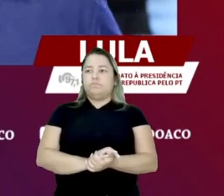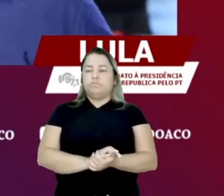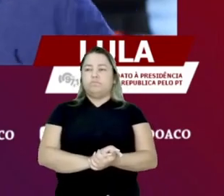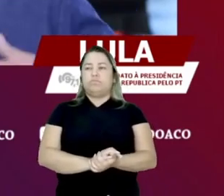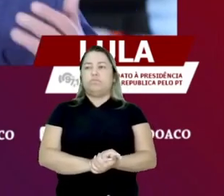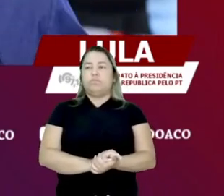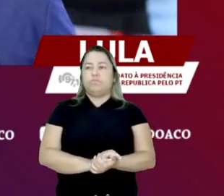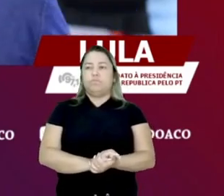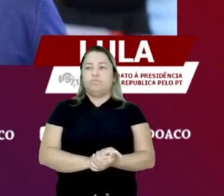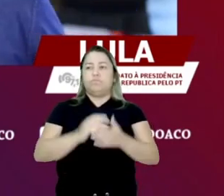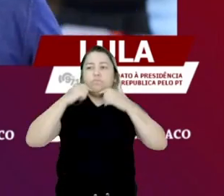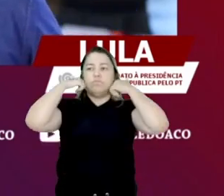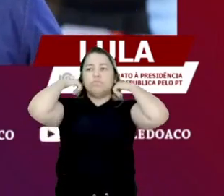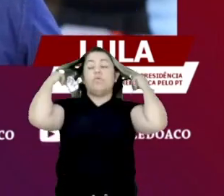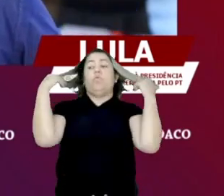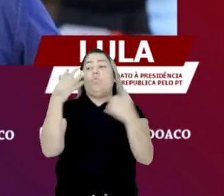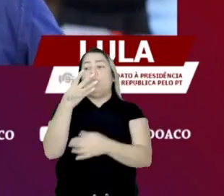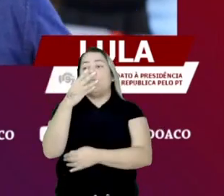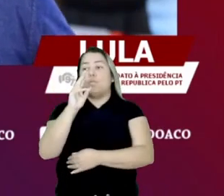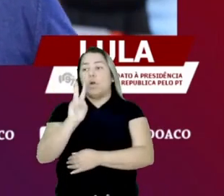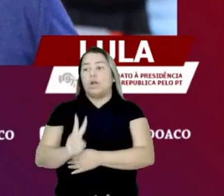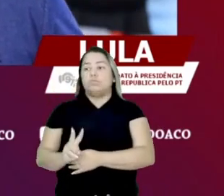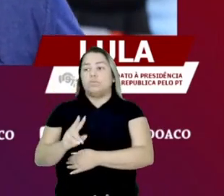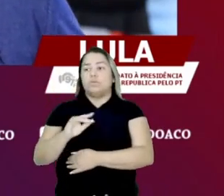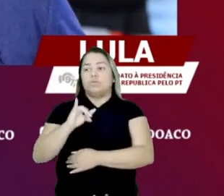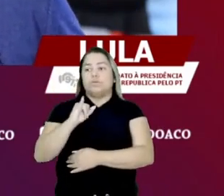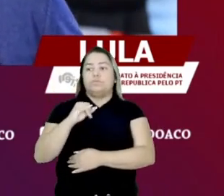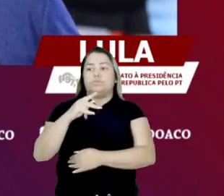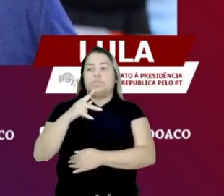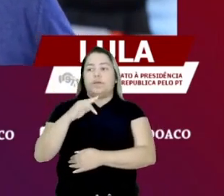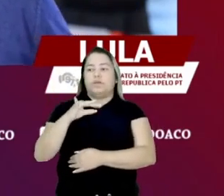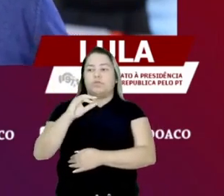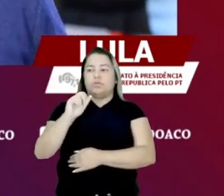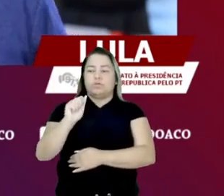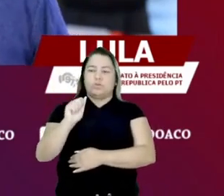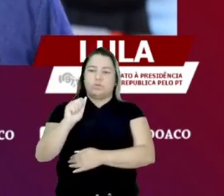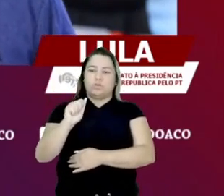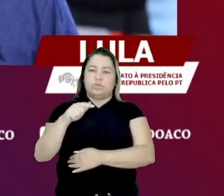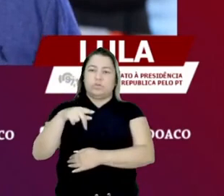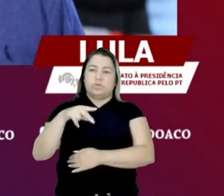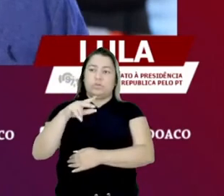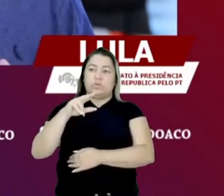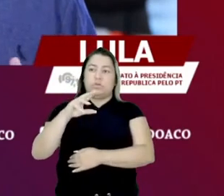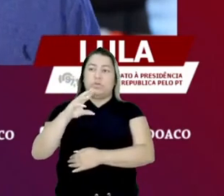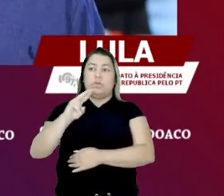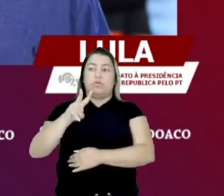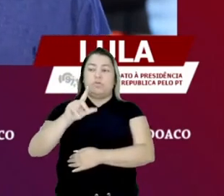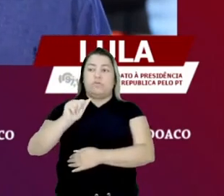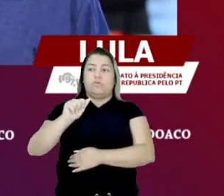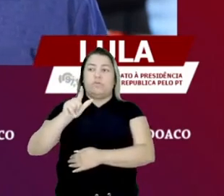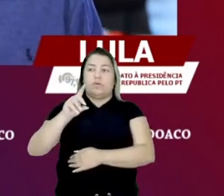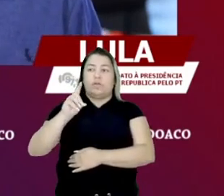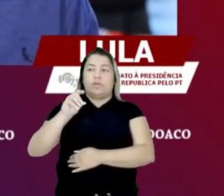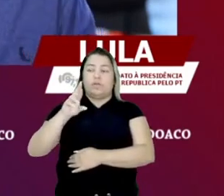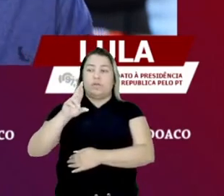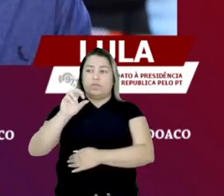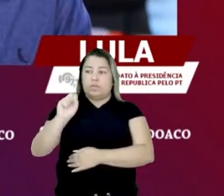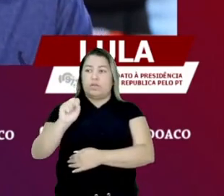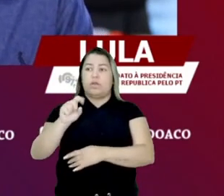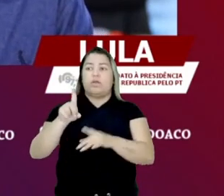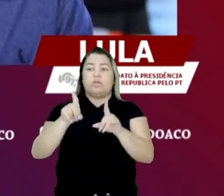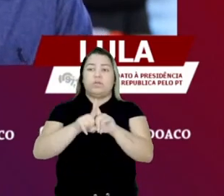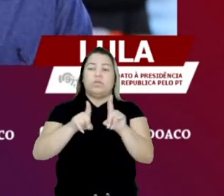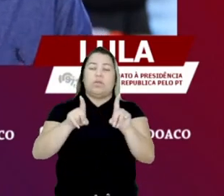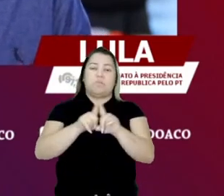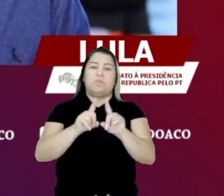Chico Ferramenta, a mulher do Chico Ferramenta, o Eduardo Molevado, ou seja, eu fui